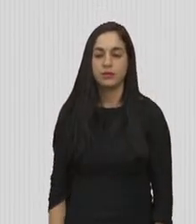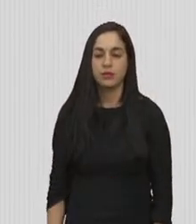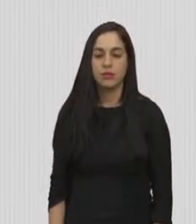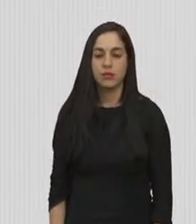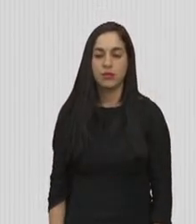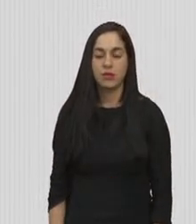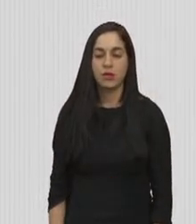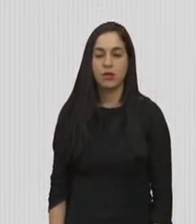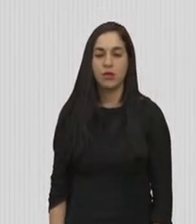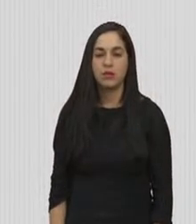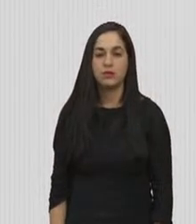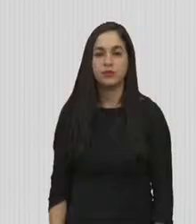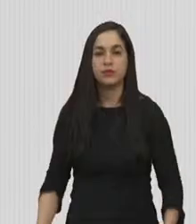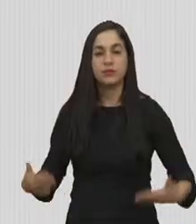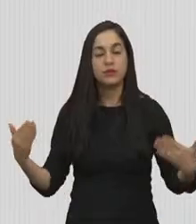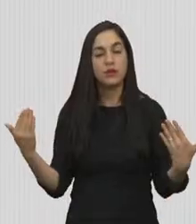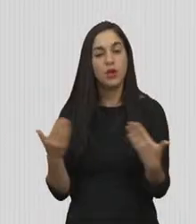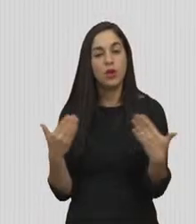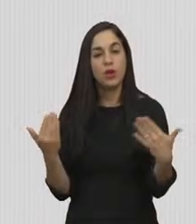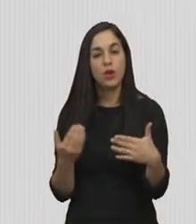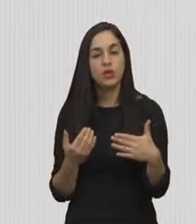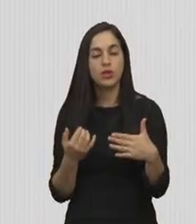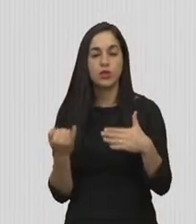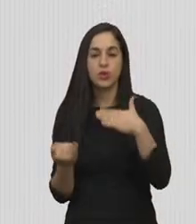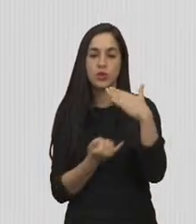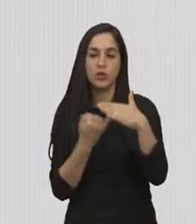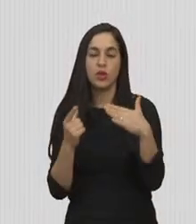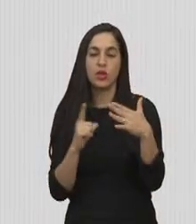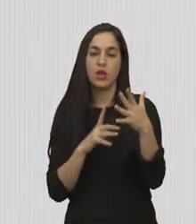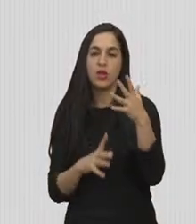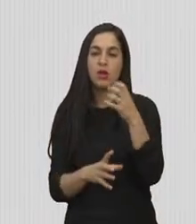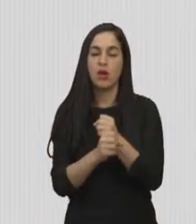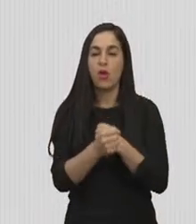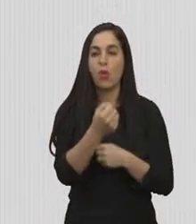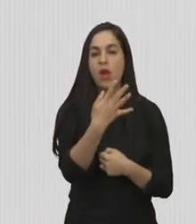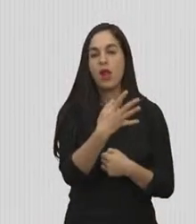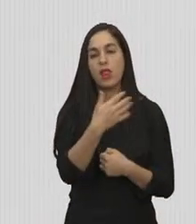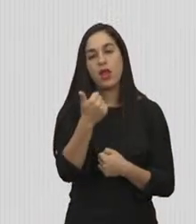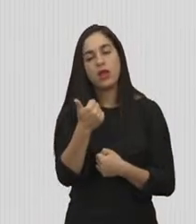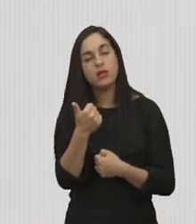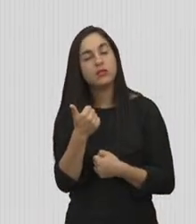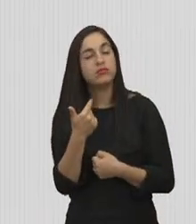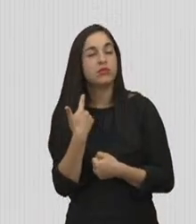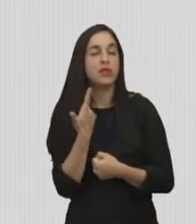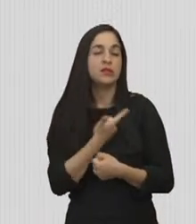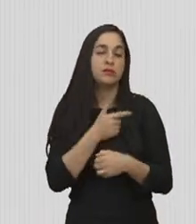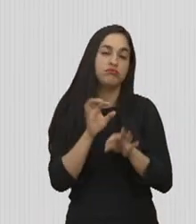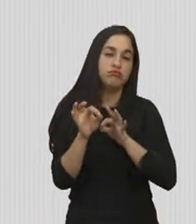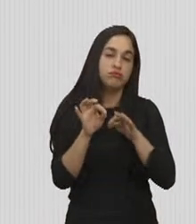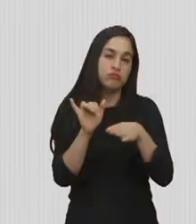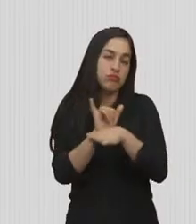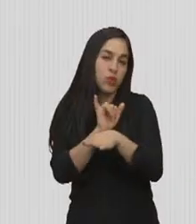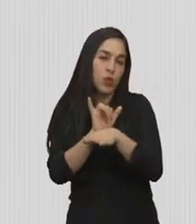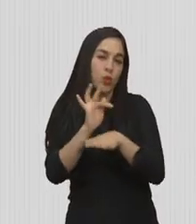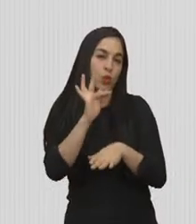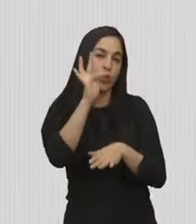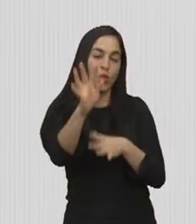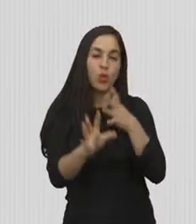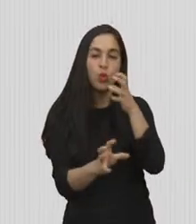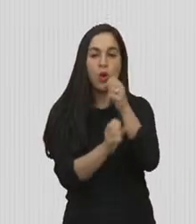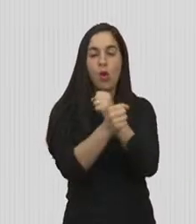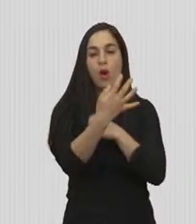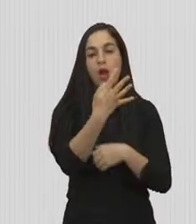Hoje, nosso instituto, como eu falei, tem 41 campos, com a previsão de chegar a 53. Se vocês entrarem no site do